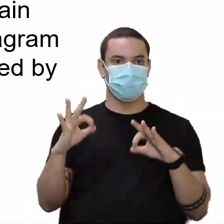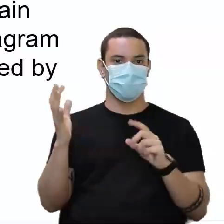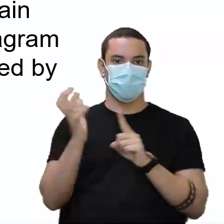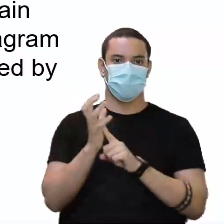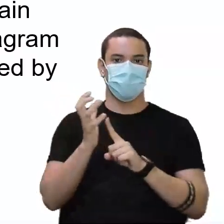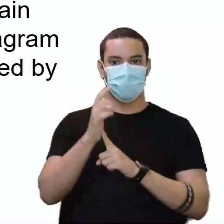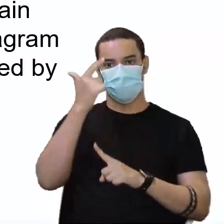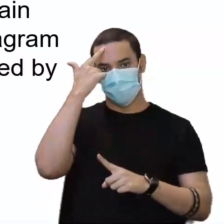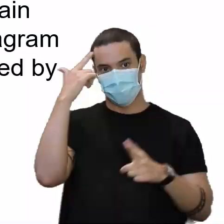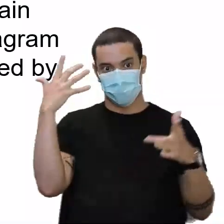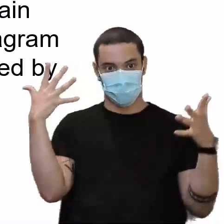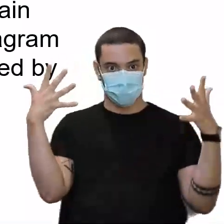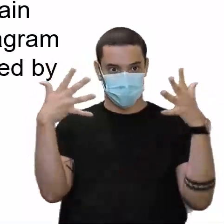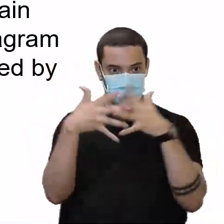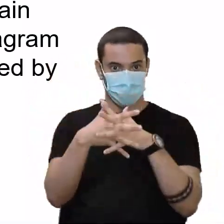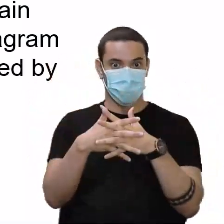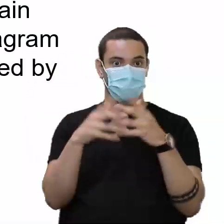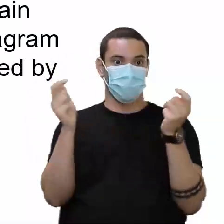os cérebros dos